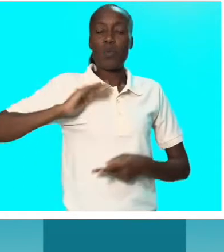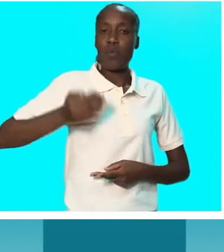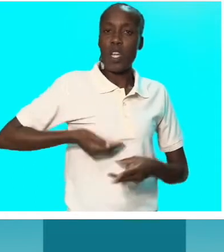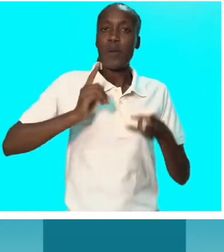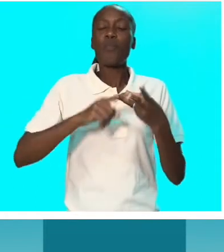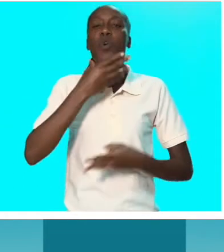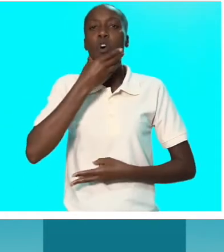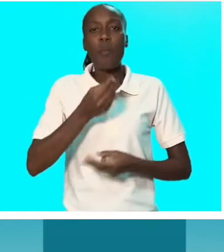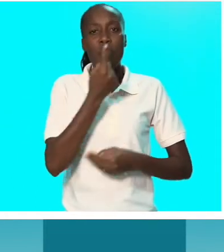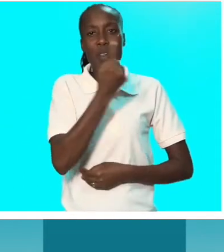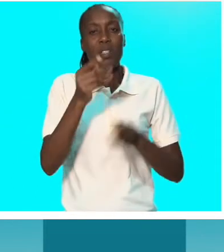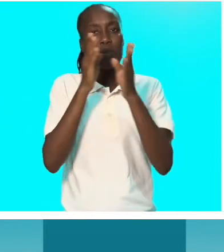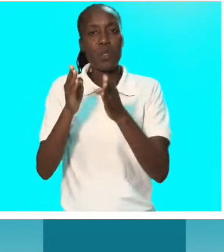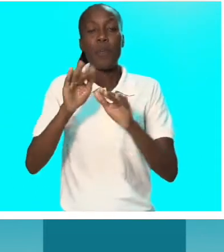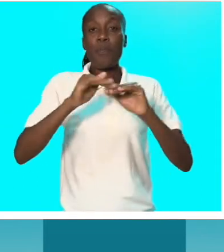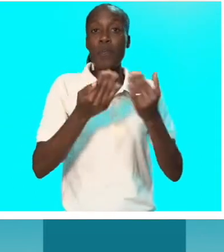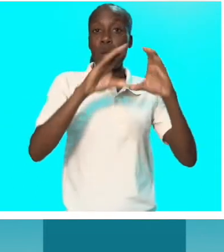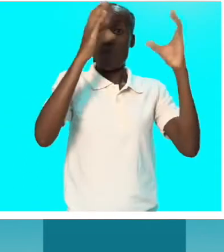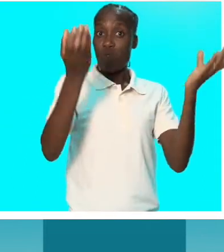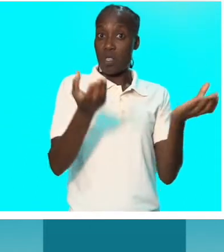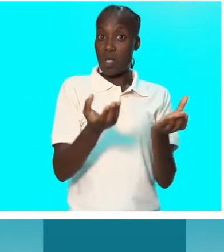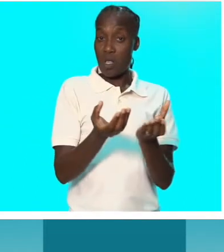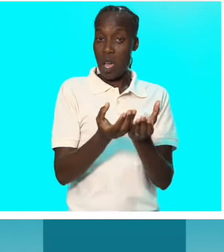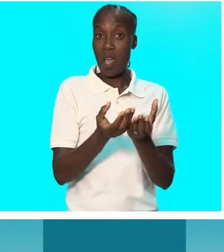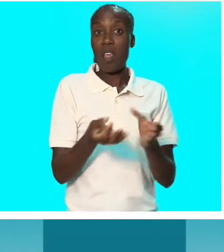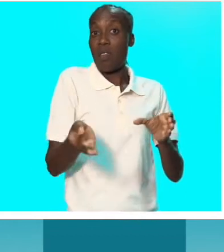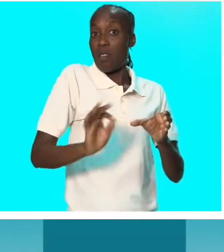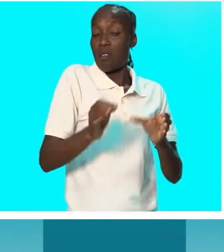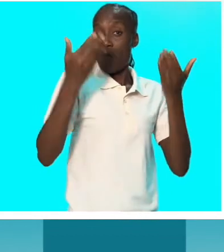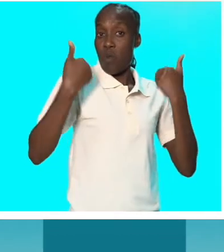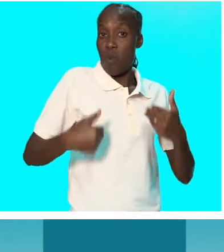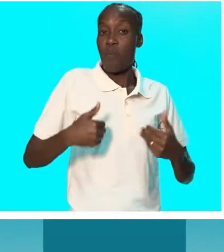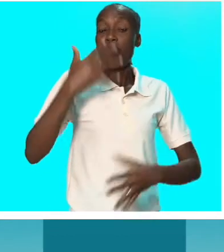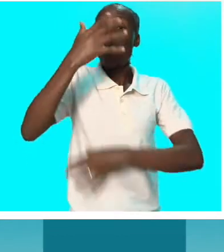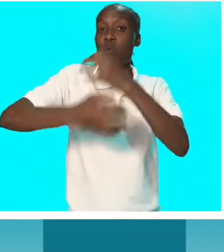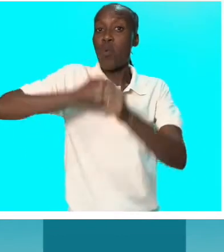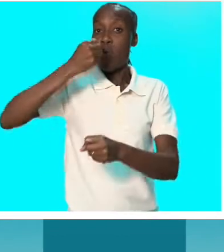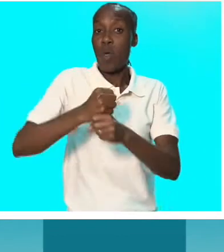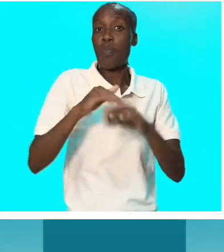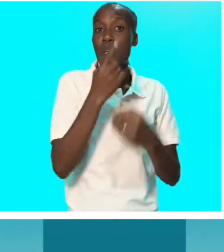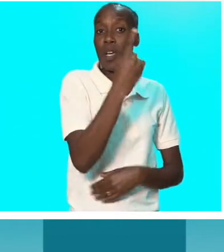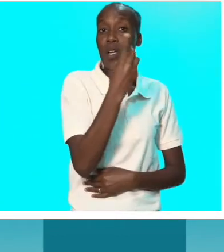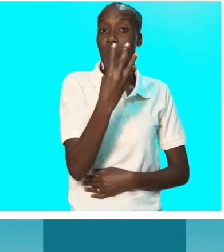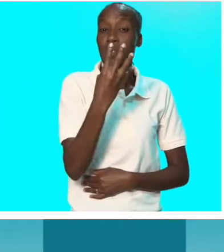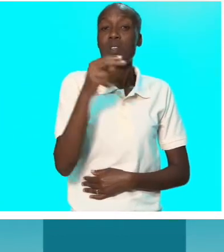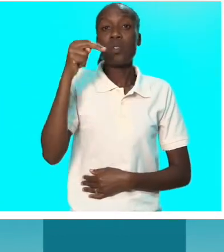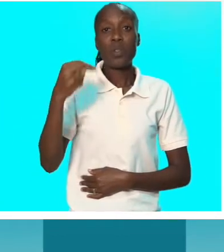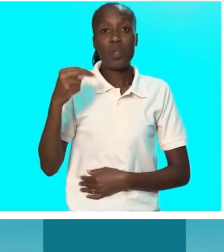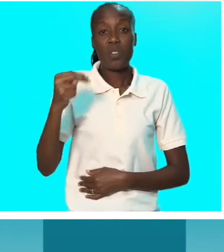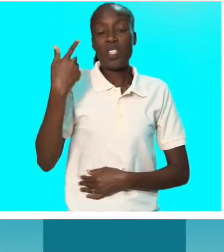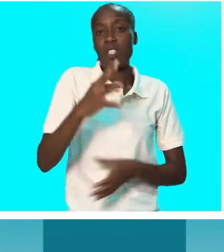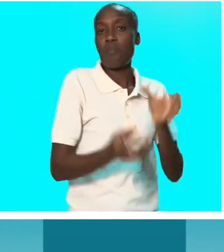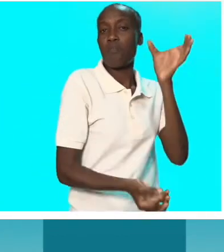sexo de cada indivíduo. O Dia Mundial da Diabetes é celebrado só anualmente a 14 de